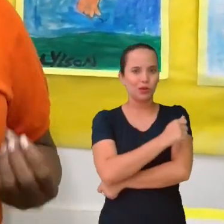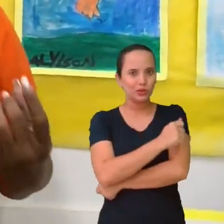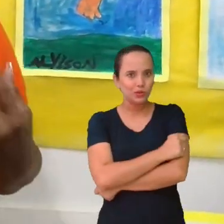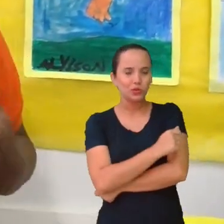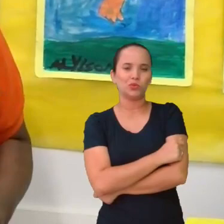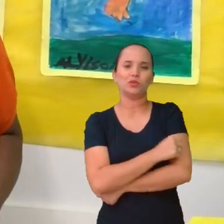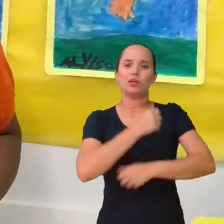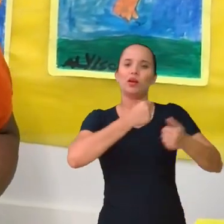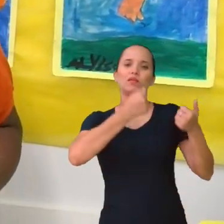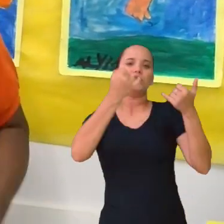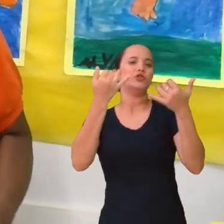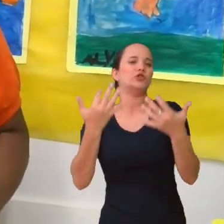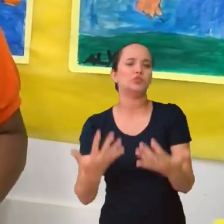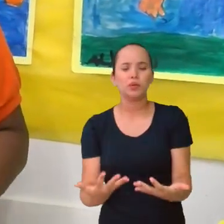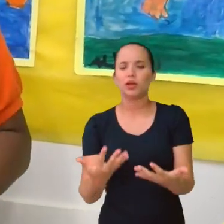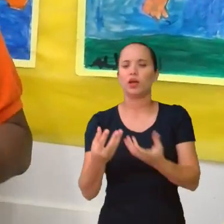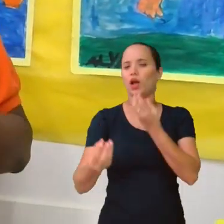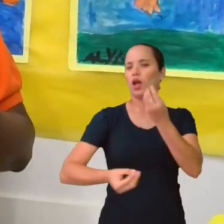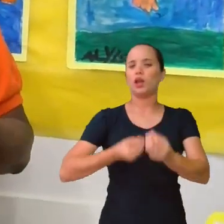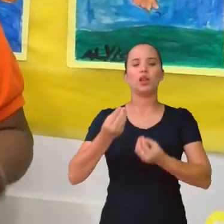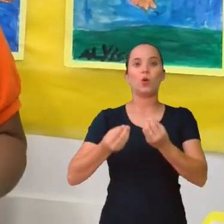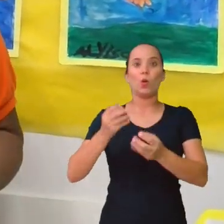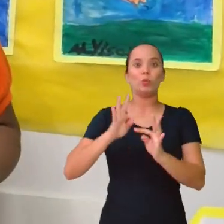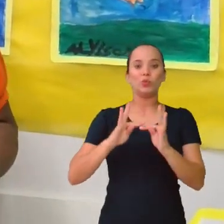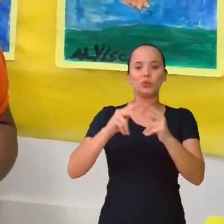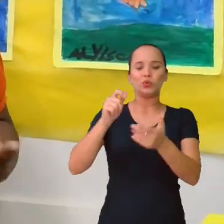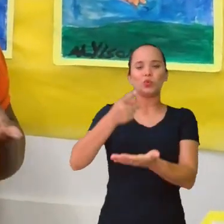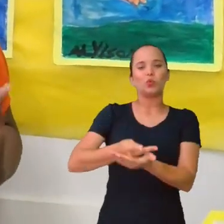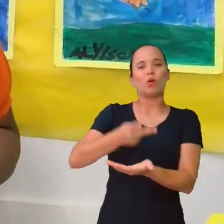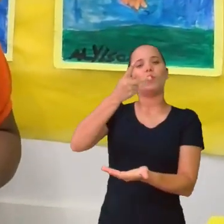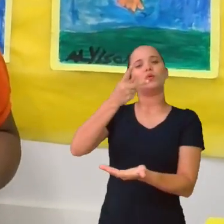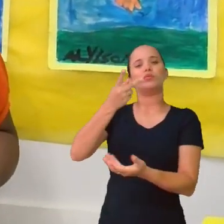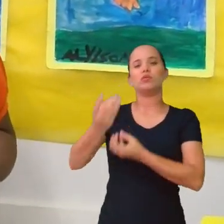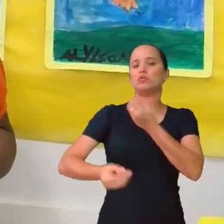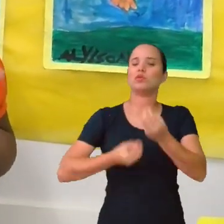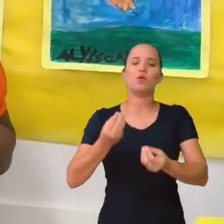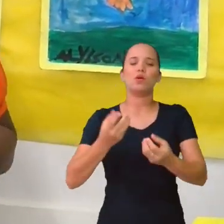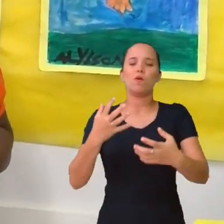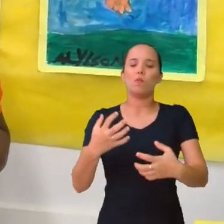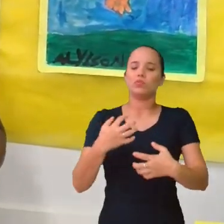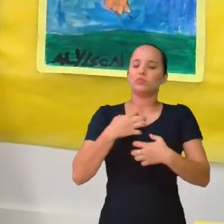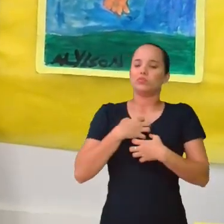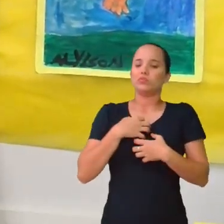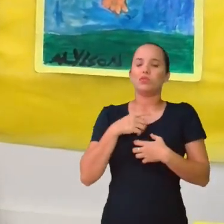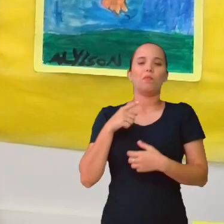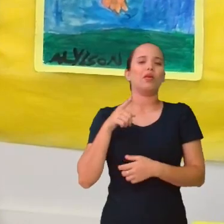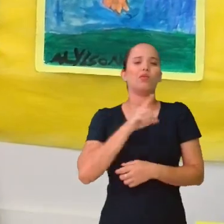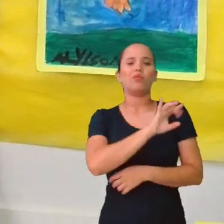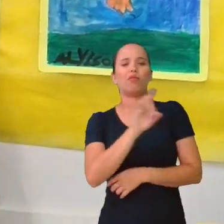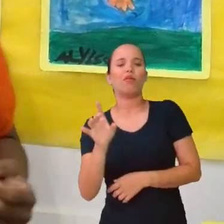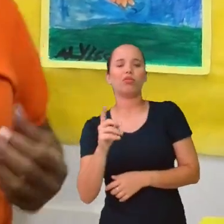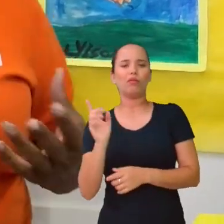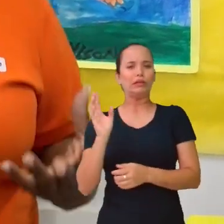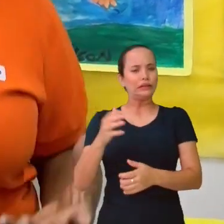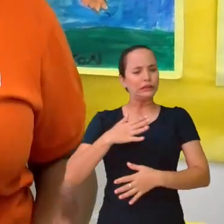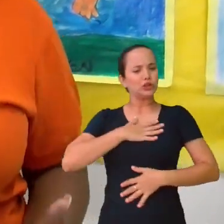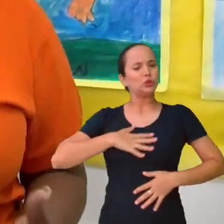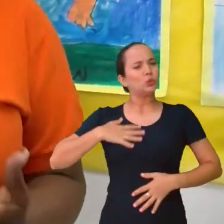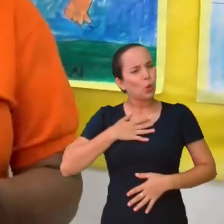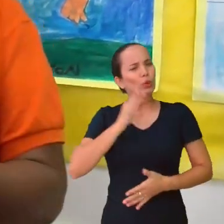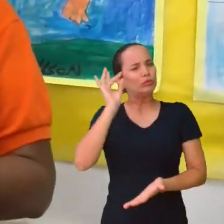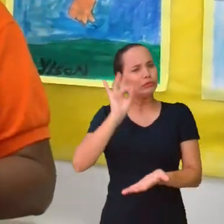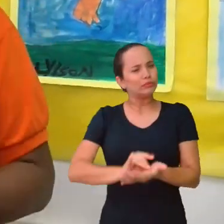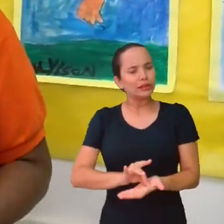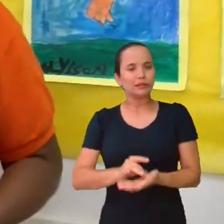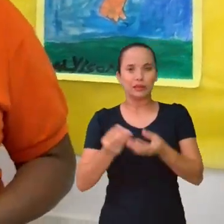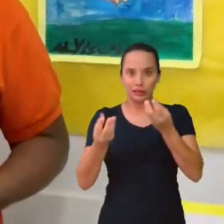vai explicar como tudo aconteceu e como é o sentimento, se eles gostam de verdade, como